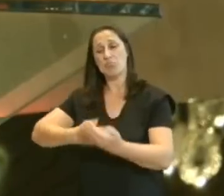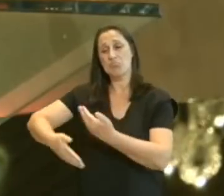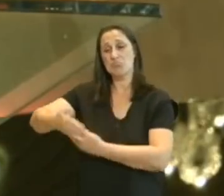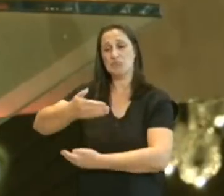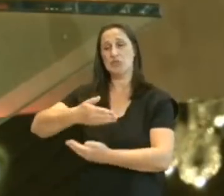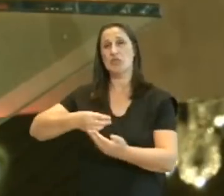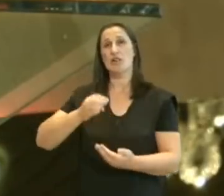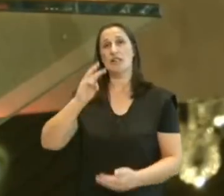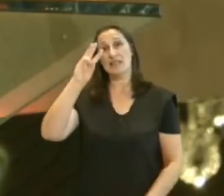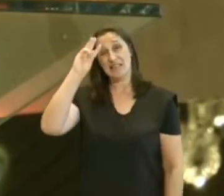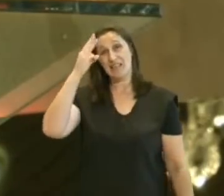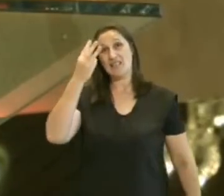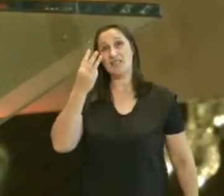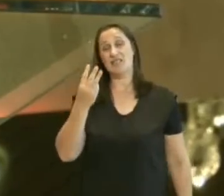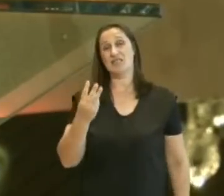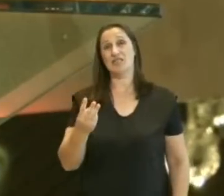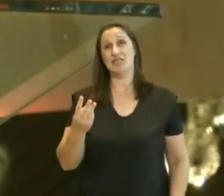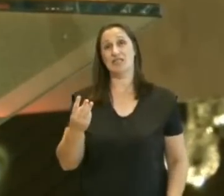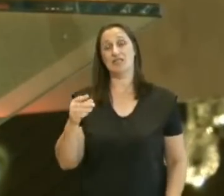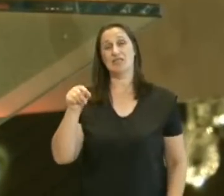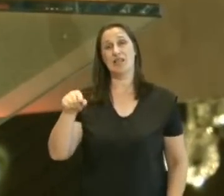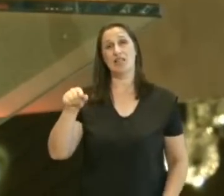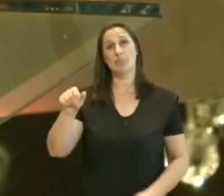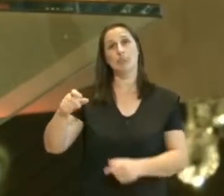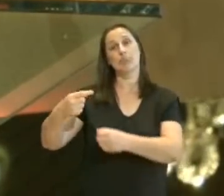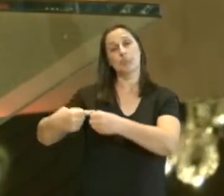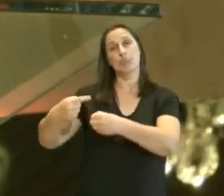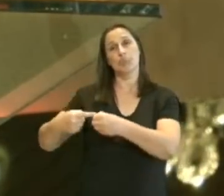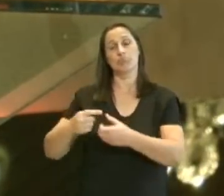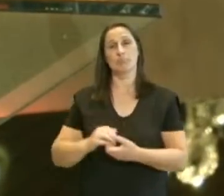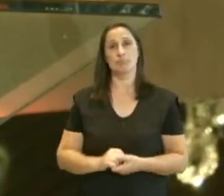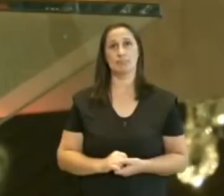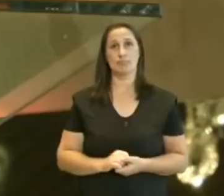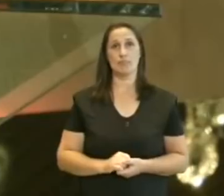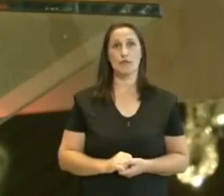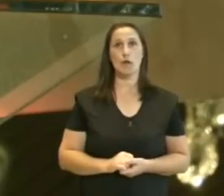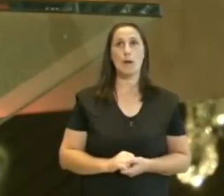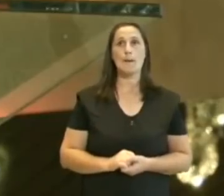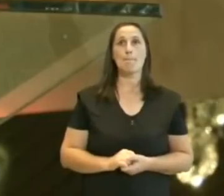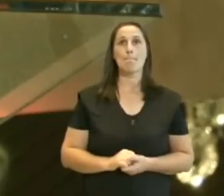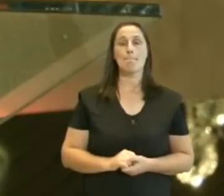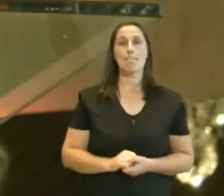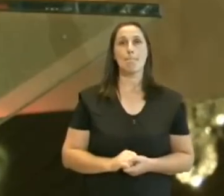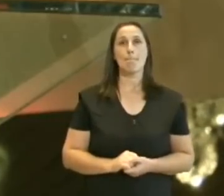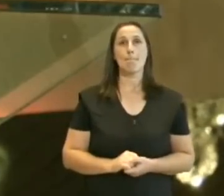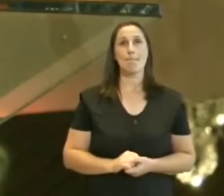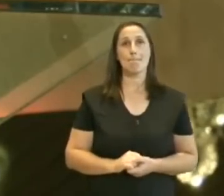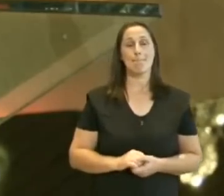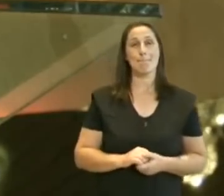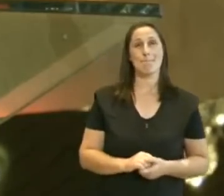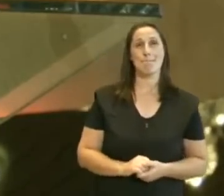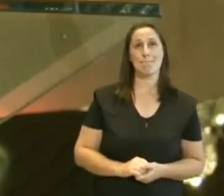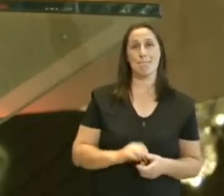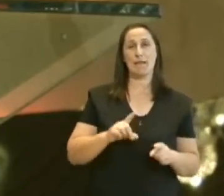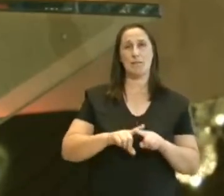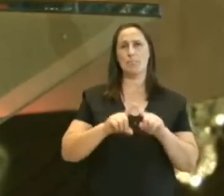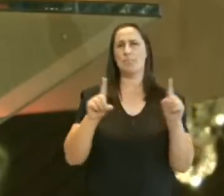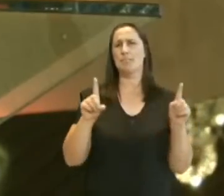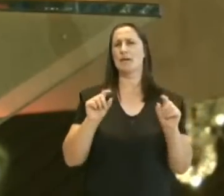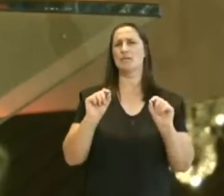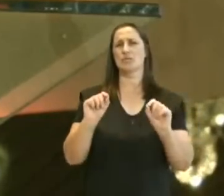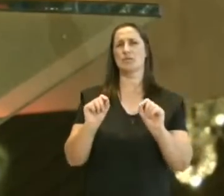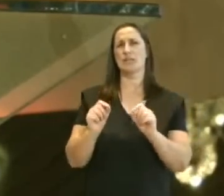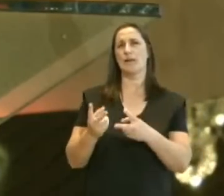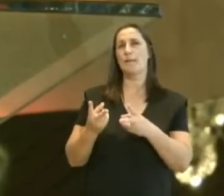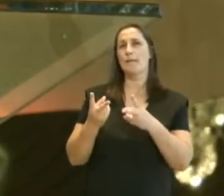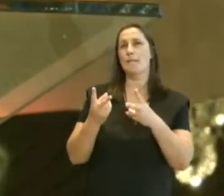ficaram 3 dias depois da morte. Mas a realidade que percebiam era tão